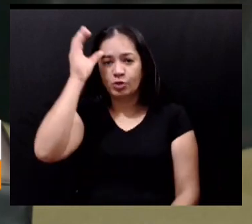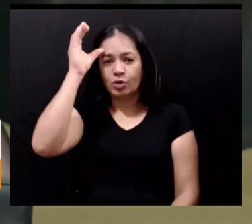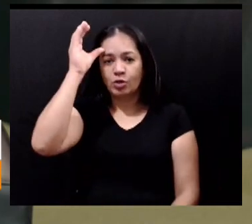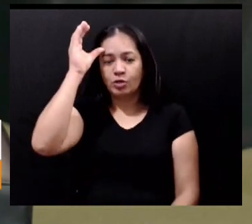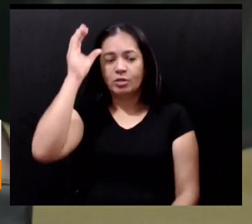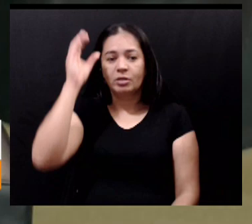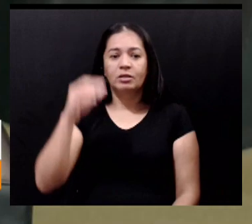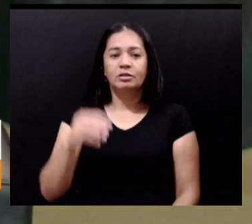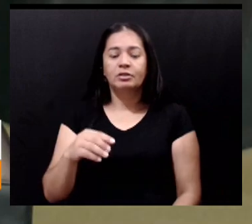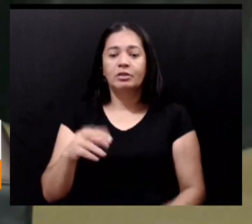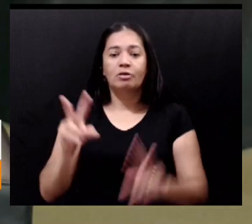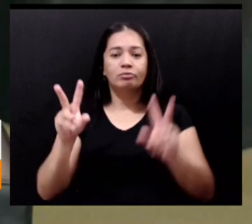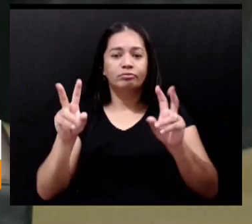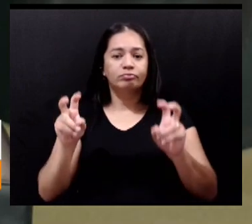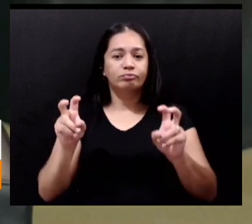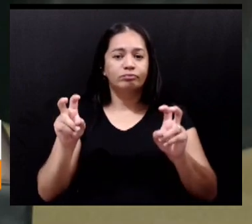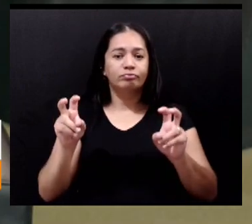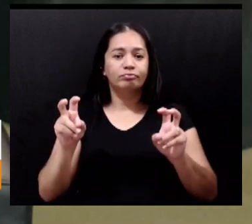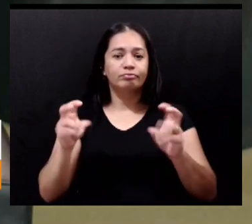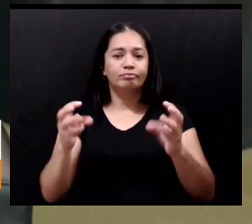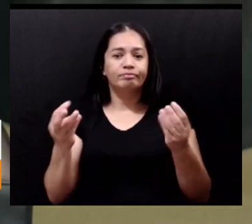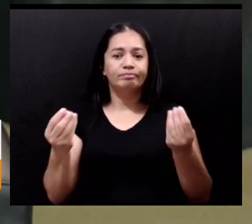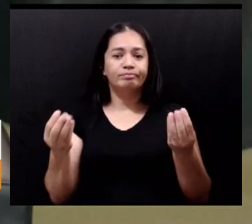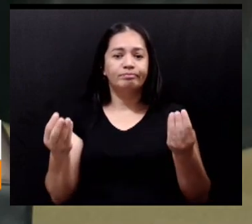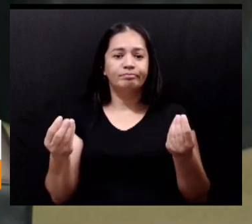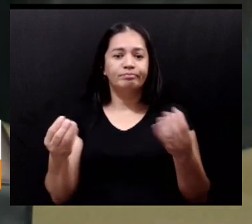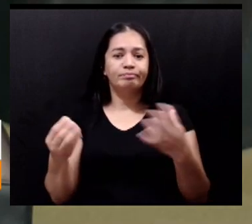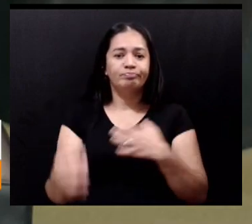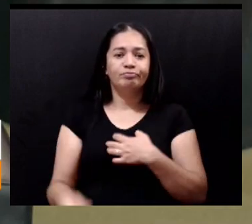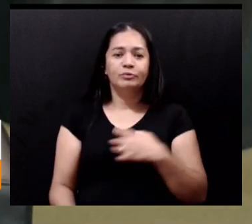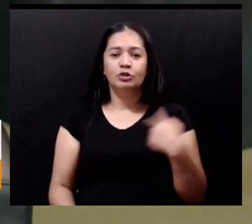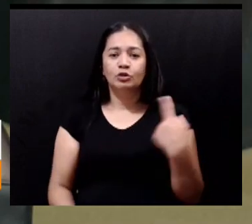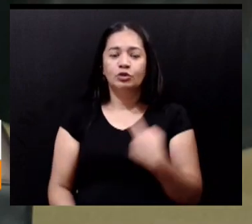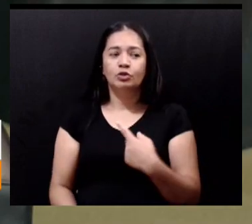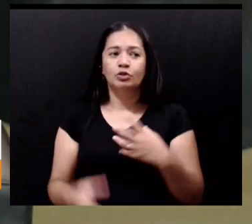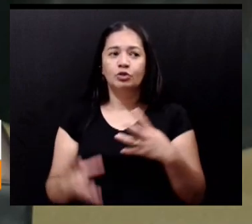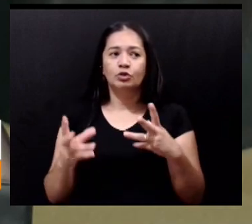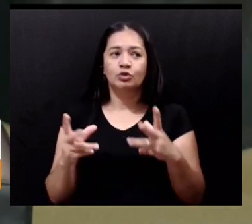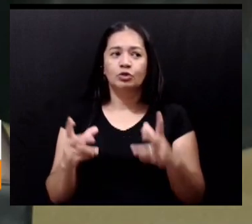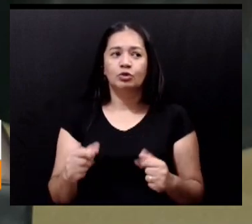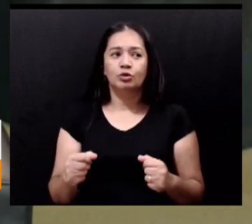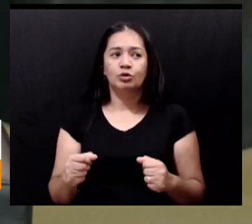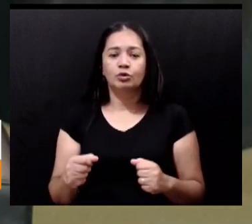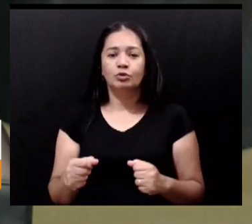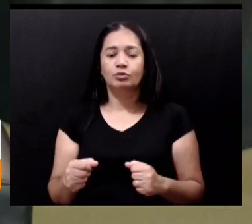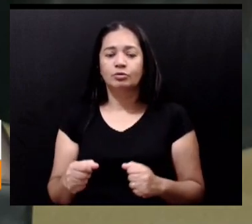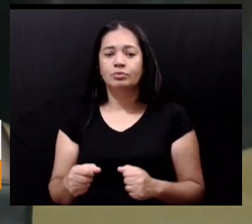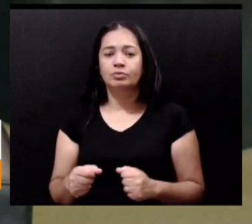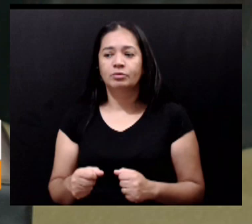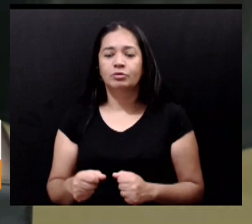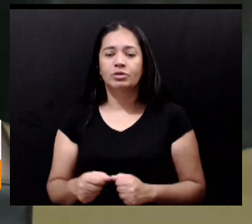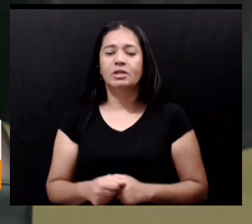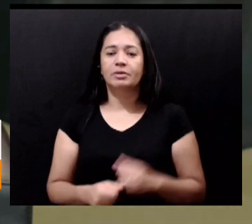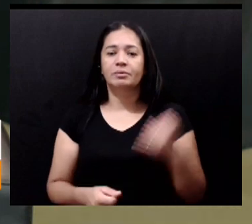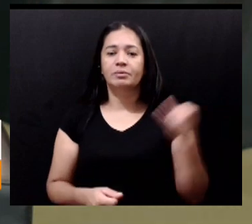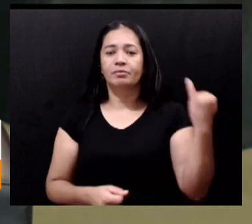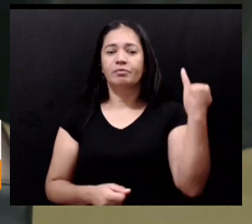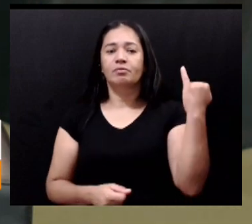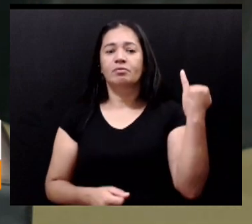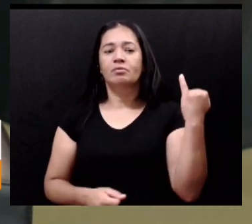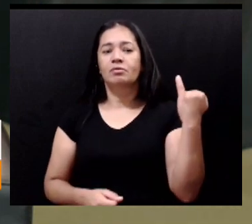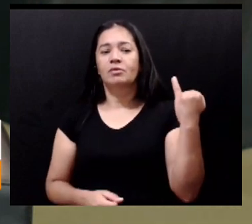uma situação em que todos nós vamos passar um dia, né? Então é importante a gente